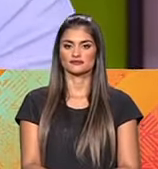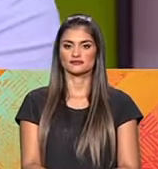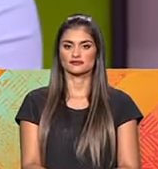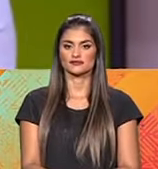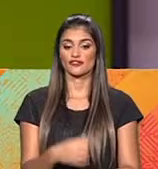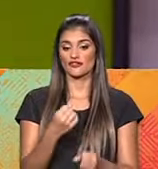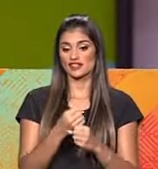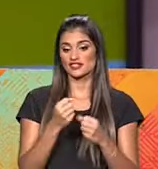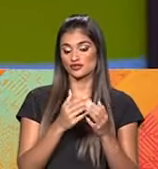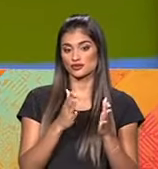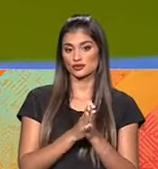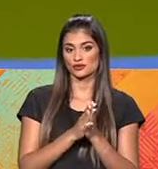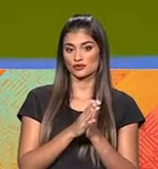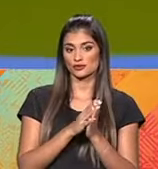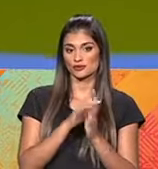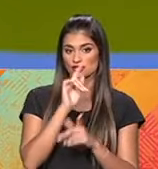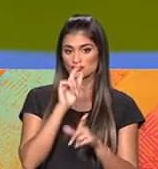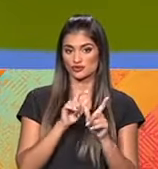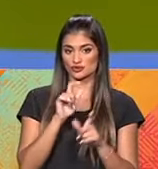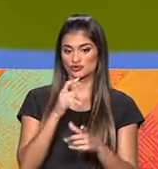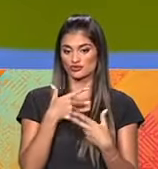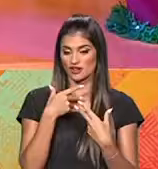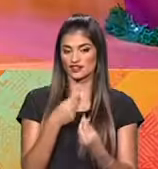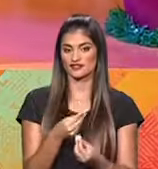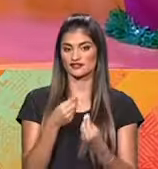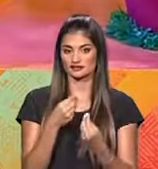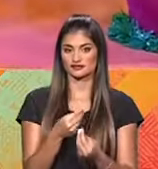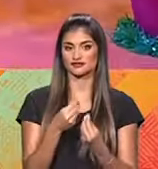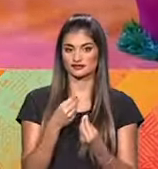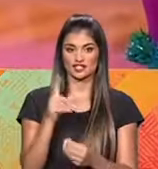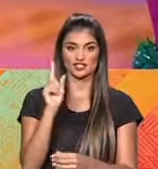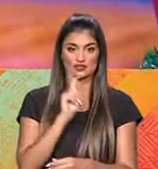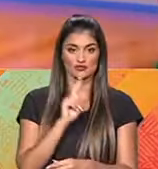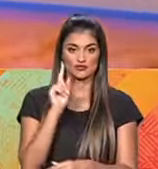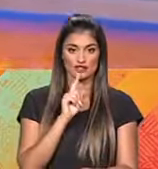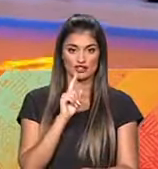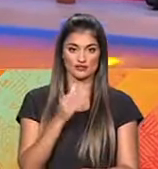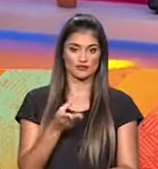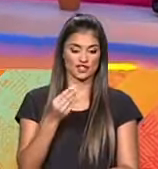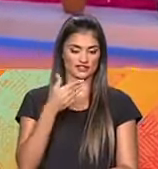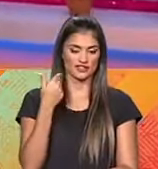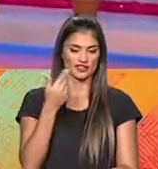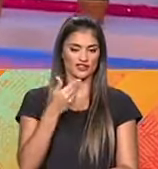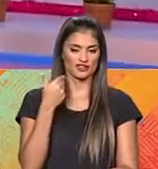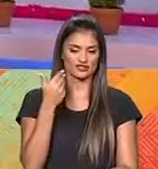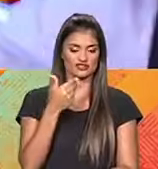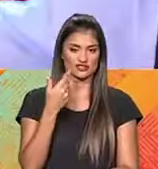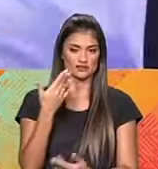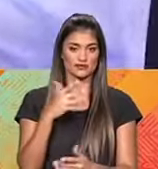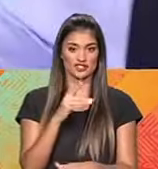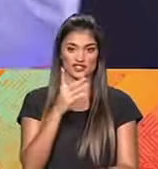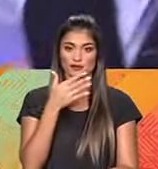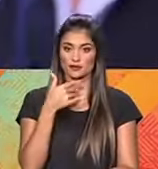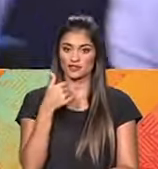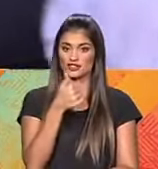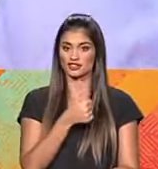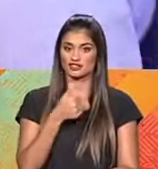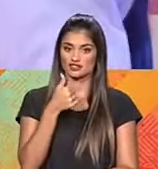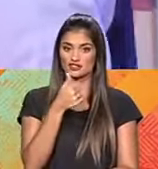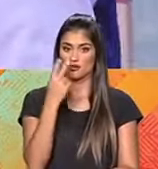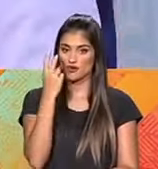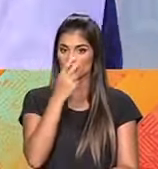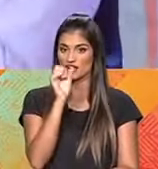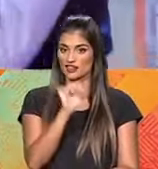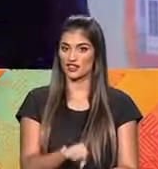Fazem tudo para agradar. As mulheres são mais vaidosas, mas a beleza está no